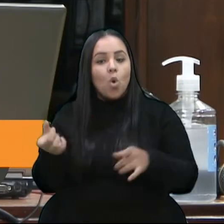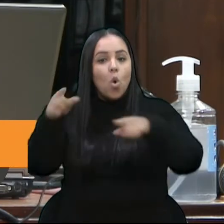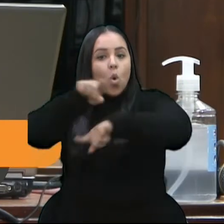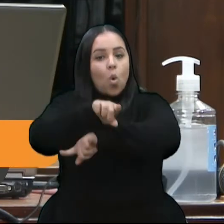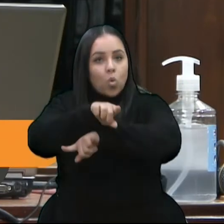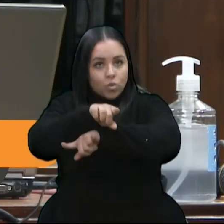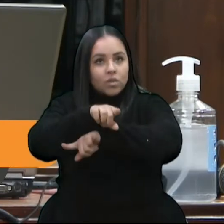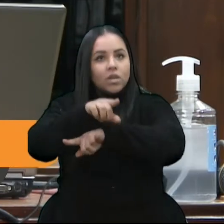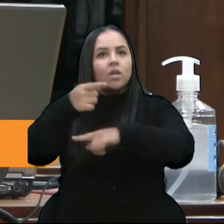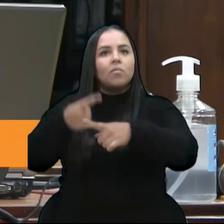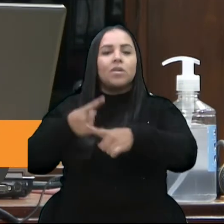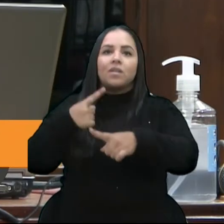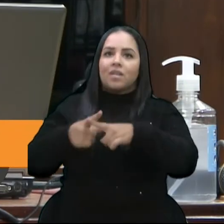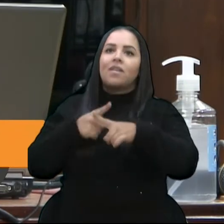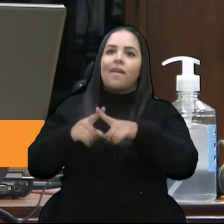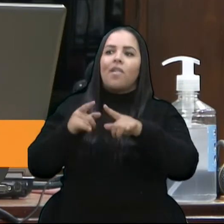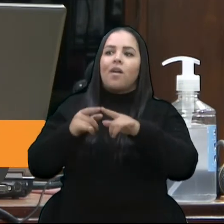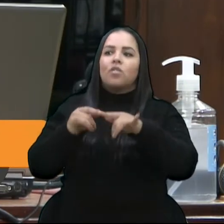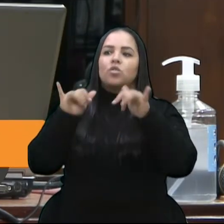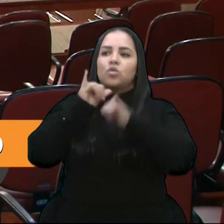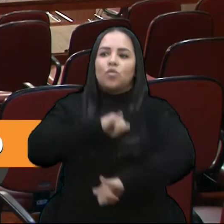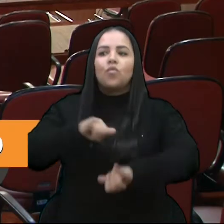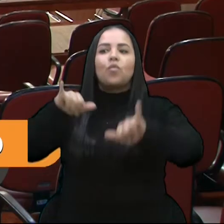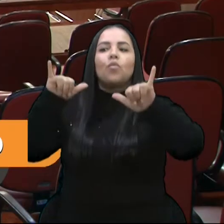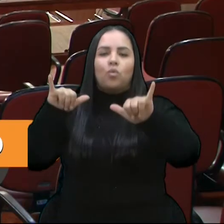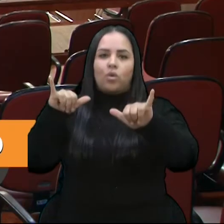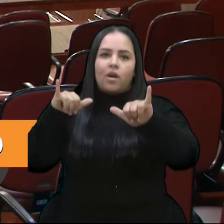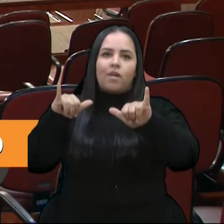realmente passe informações verdadeiras?